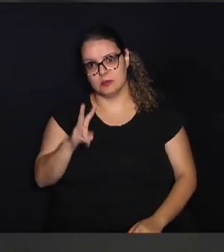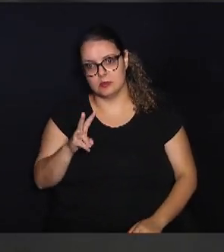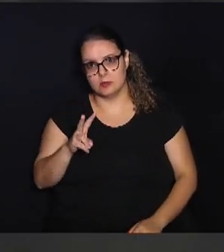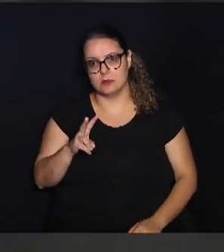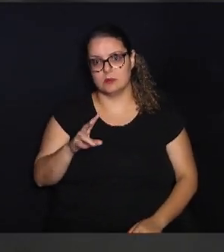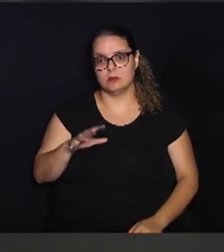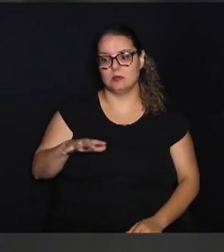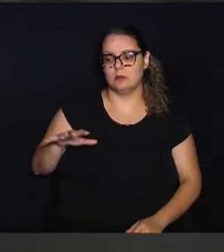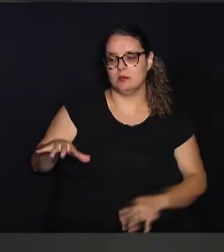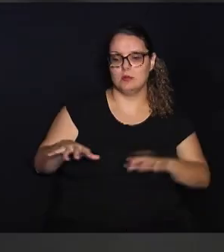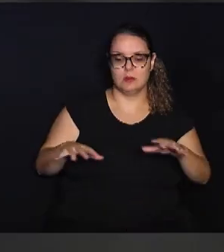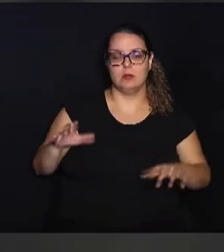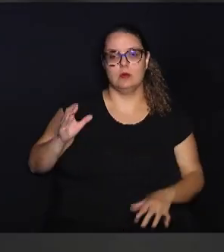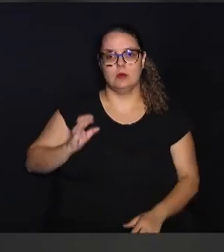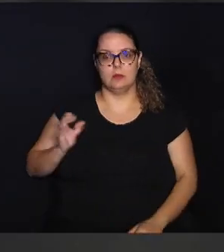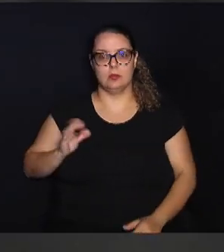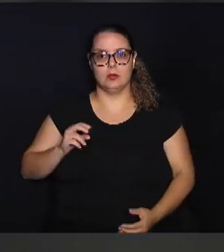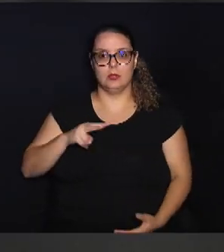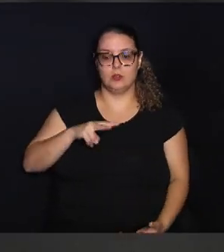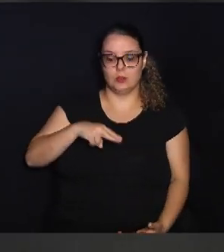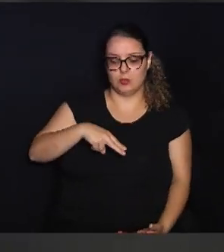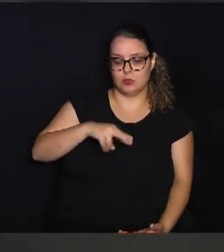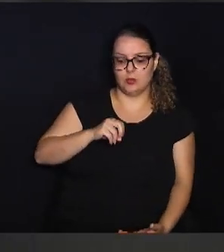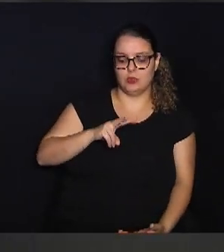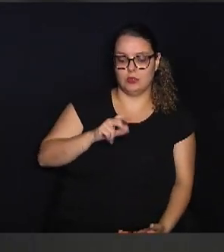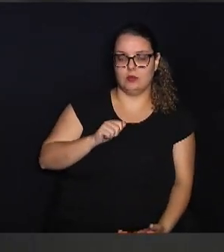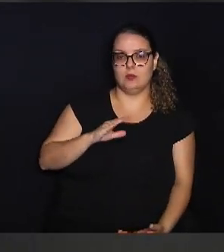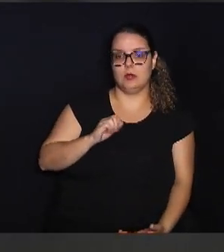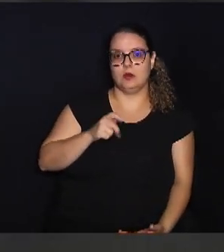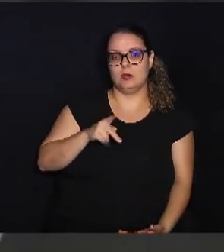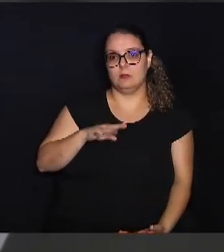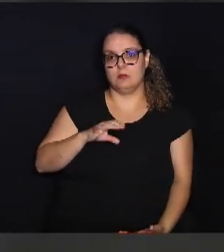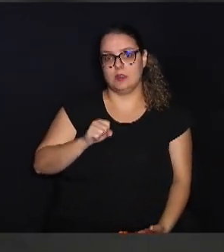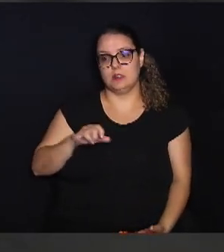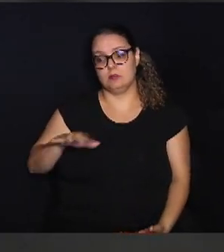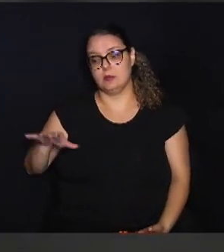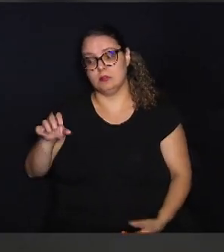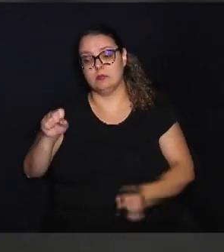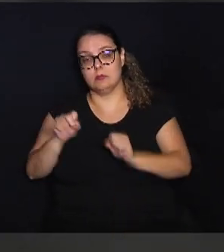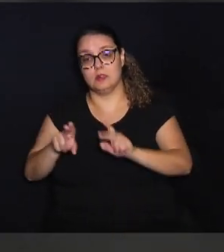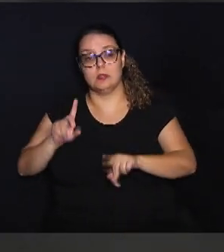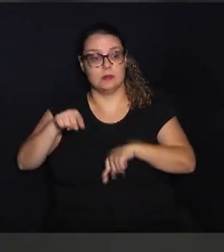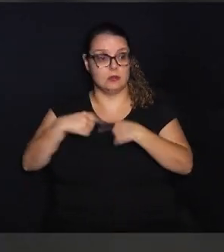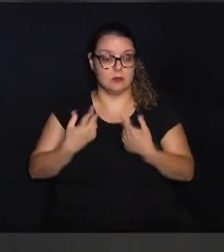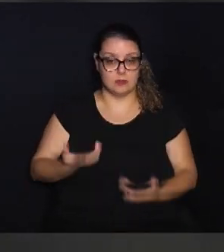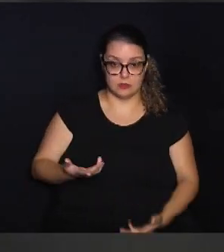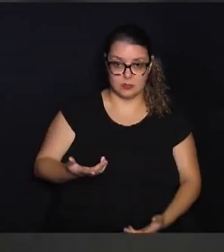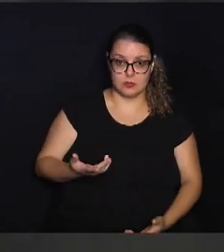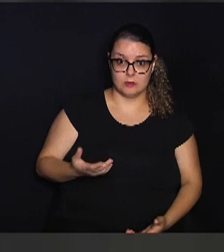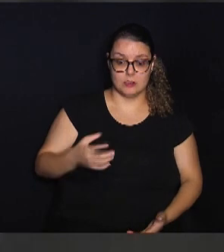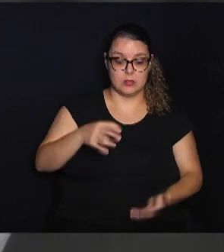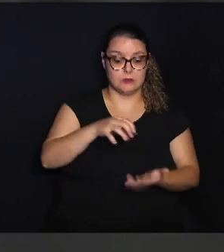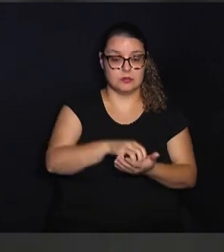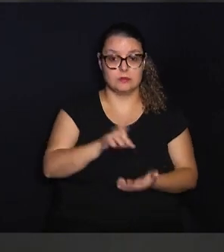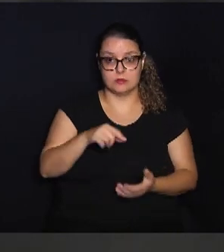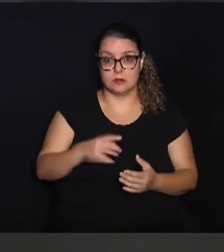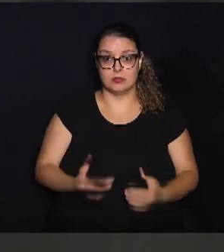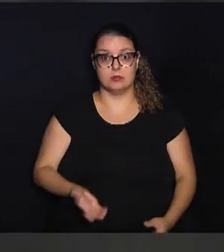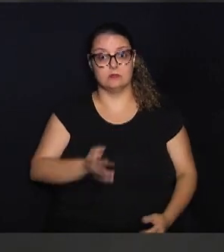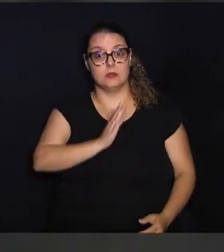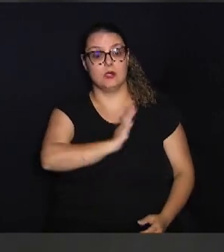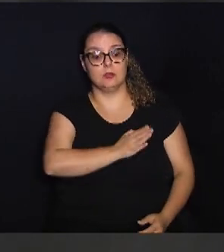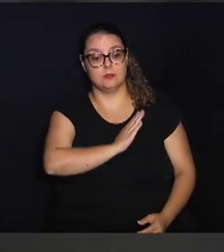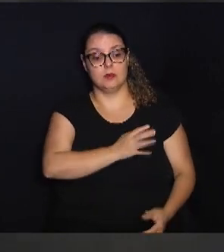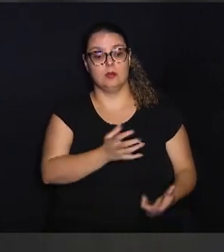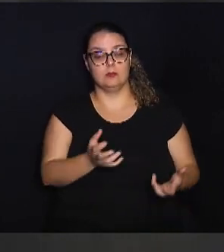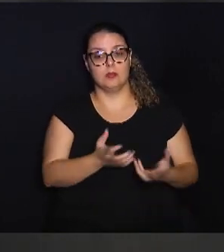ricas na cidade, Nova Campinas, região do shopping e outras aí, o centro é o coração que